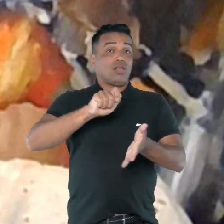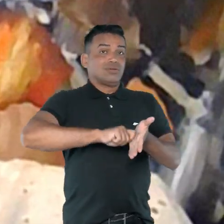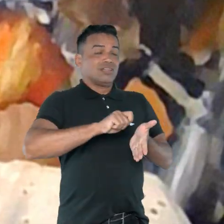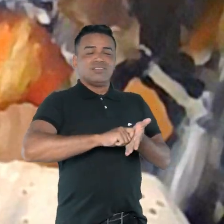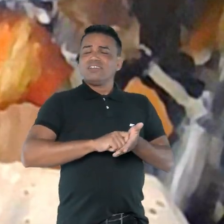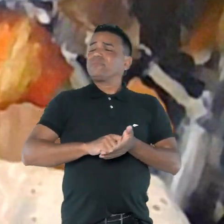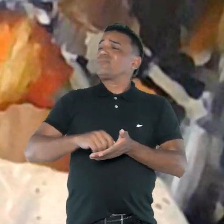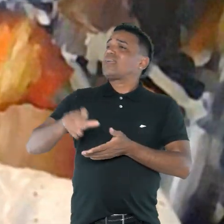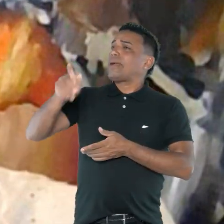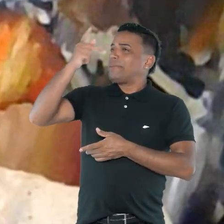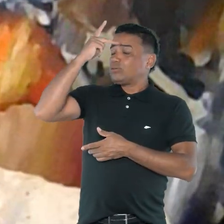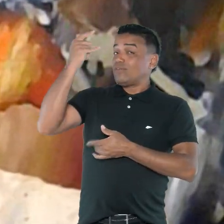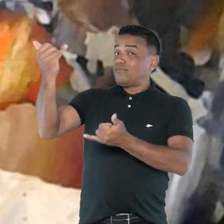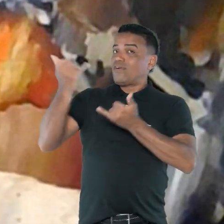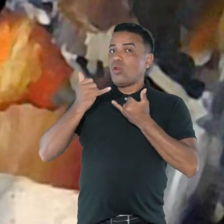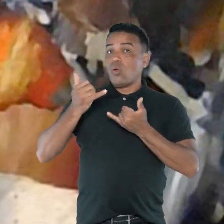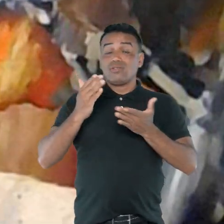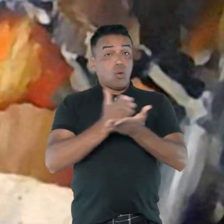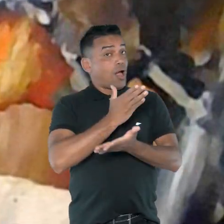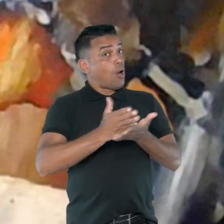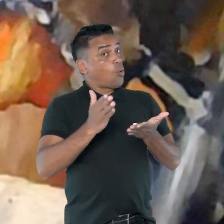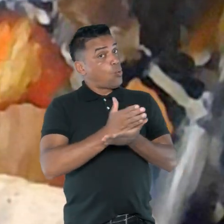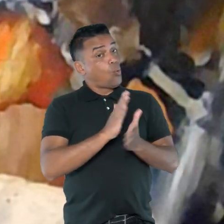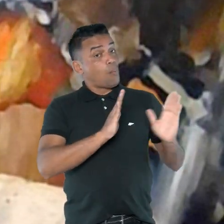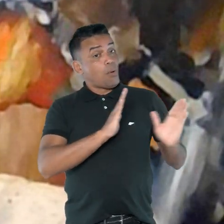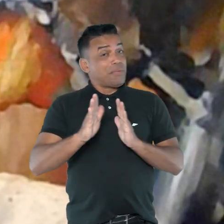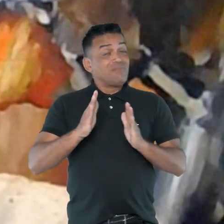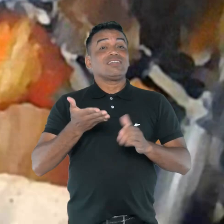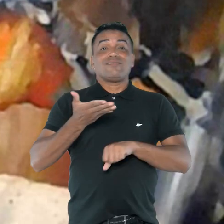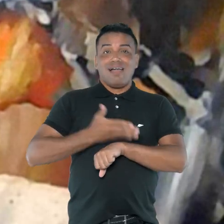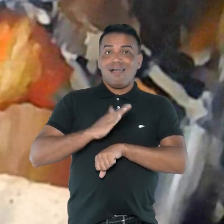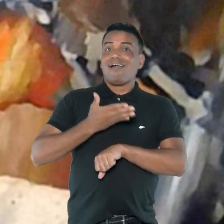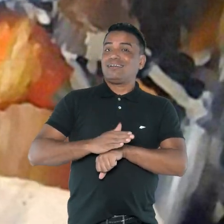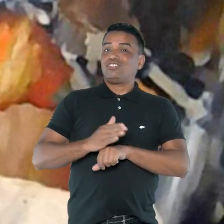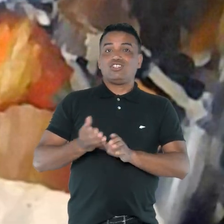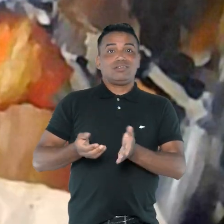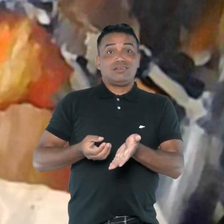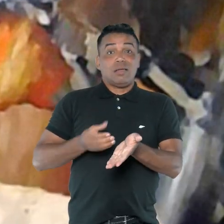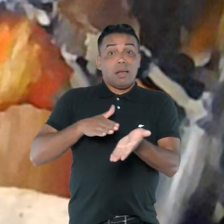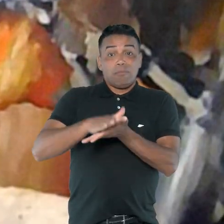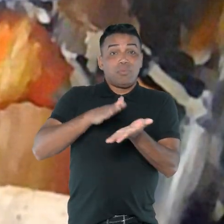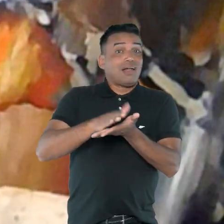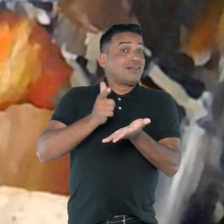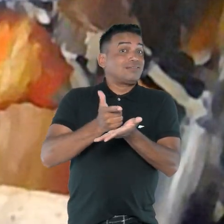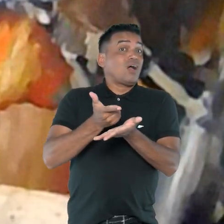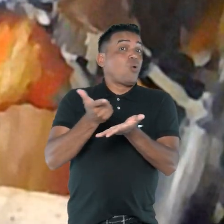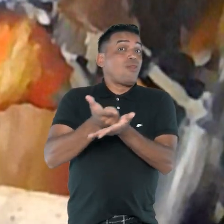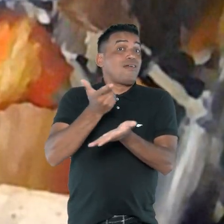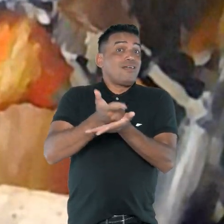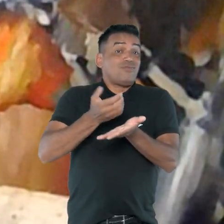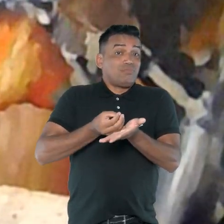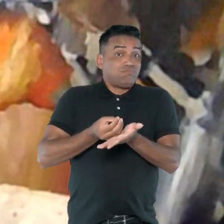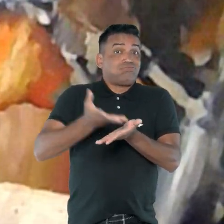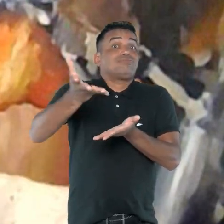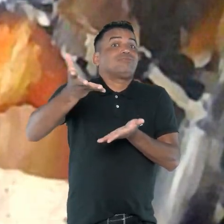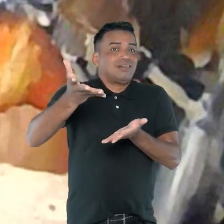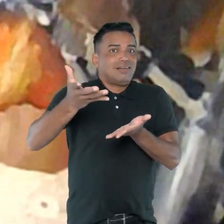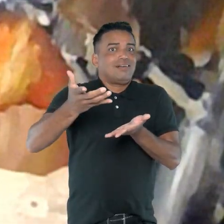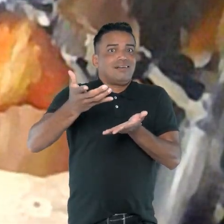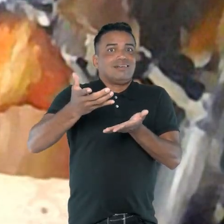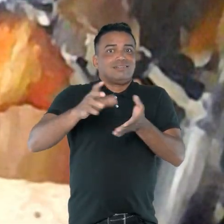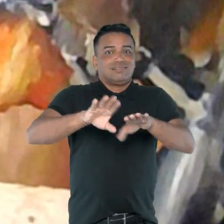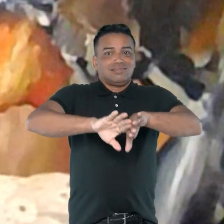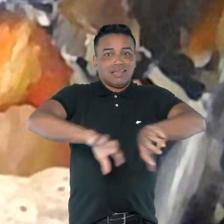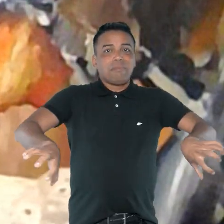vários autores, olha, em algum momento você vai ter que fazer esse exercício de desapegar do seu próprio texto e assim, de